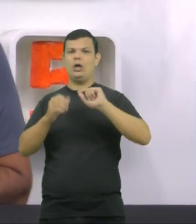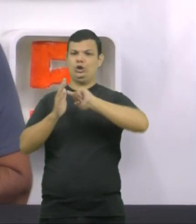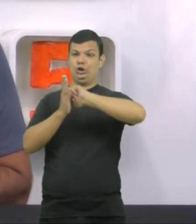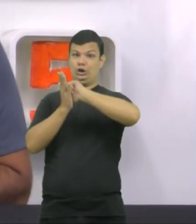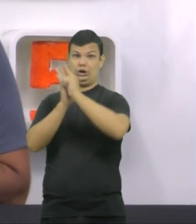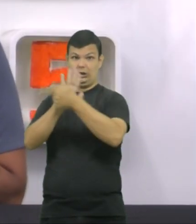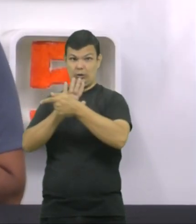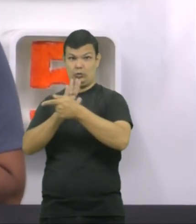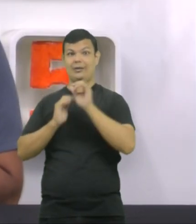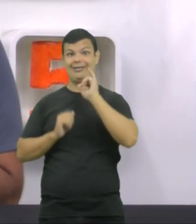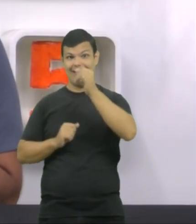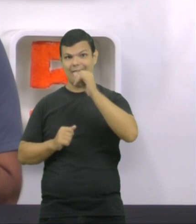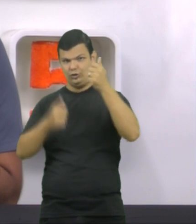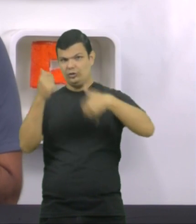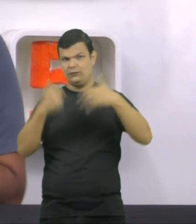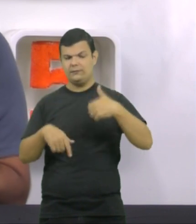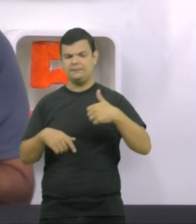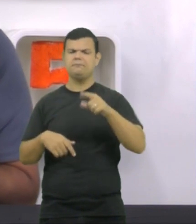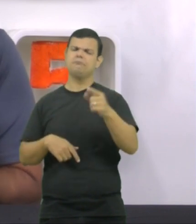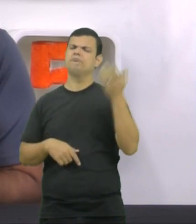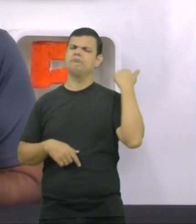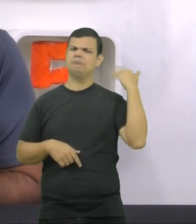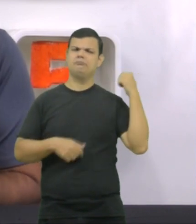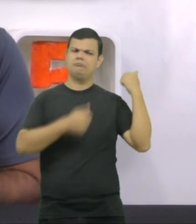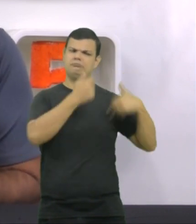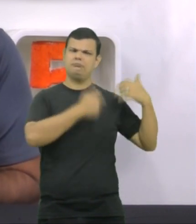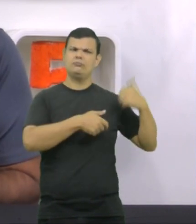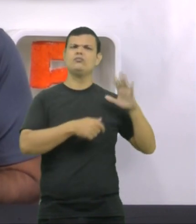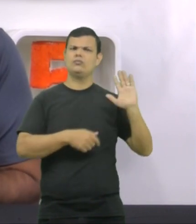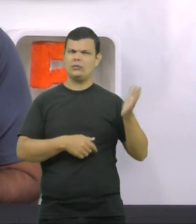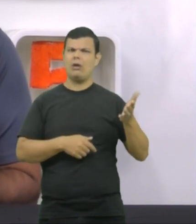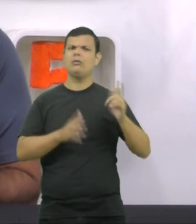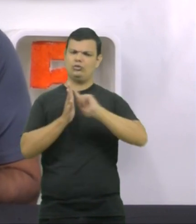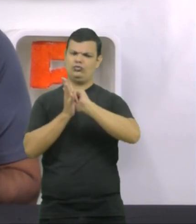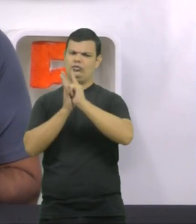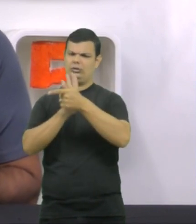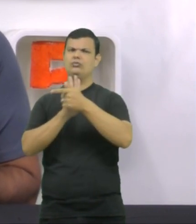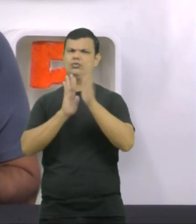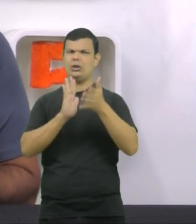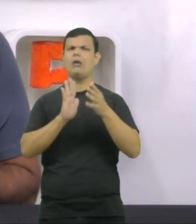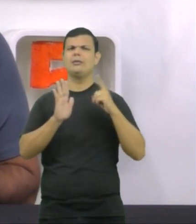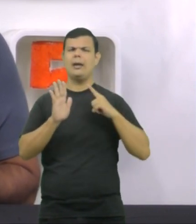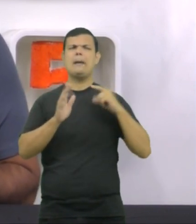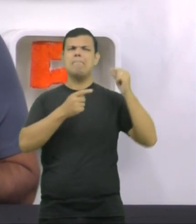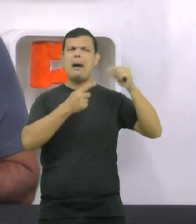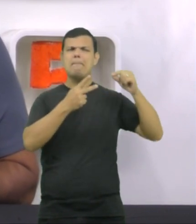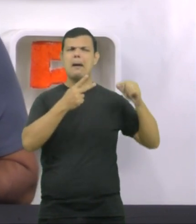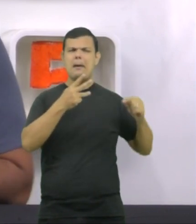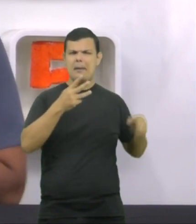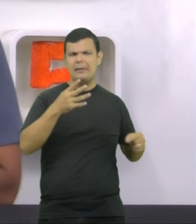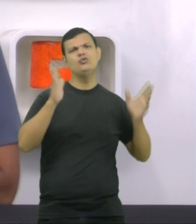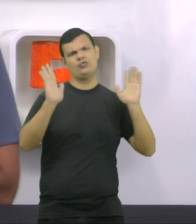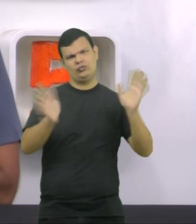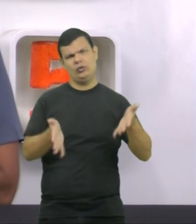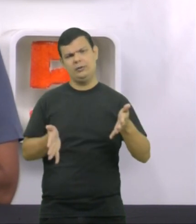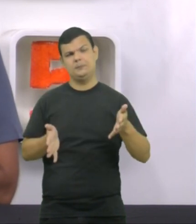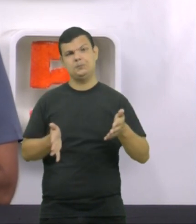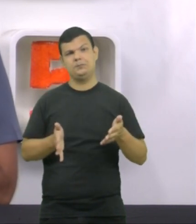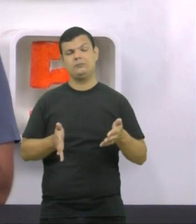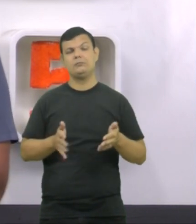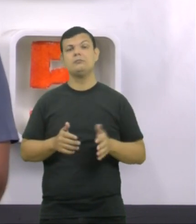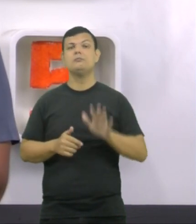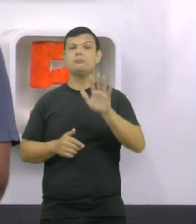primeiro estudo, vocês vão perceber que nas aulas anteriores, esse gênero esteve presente em todos os tipos de textos que nós estudamos aqui,